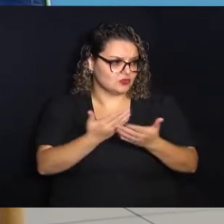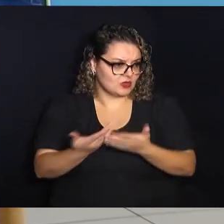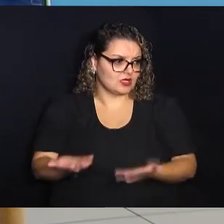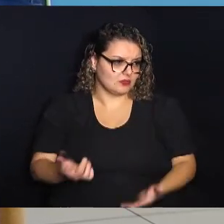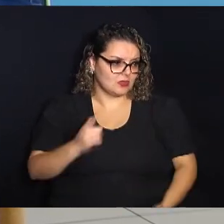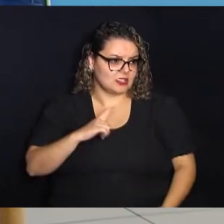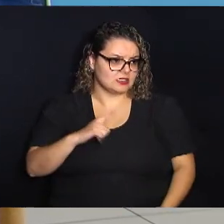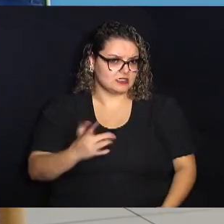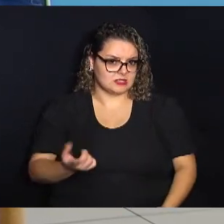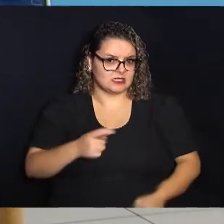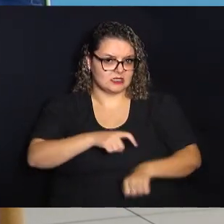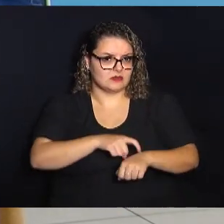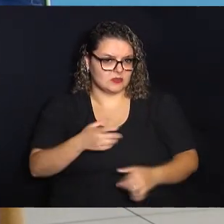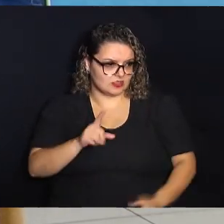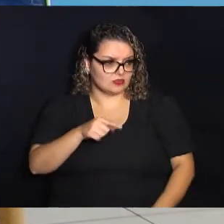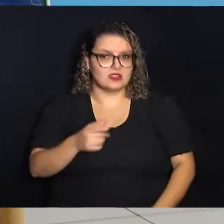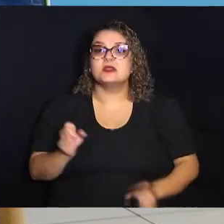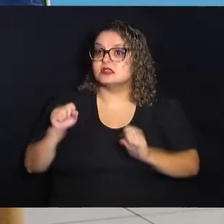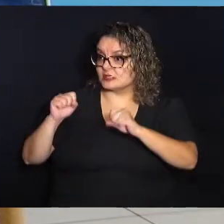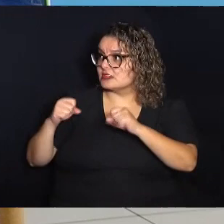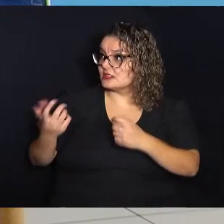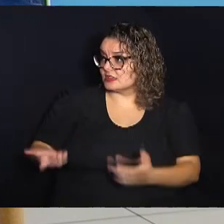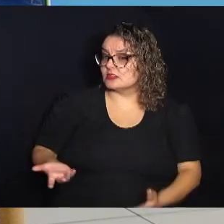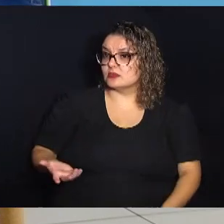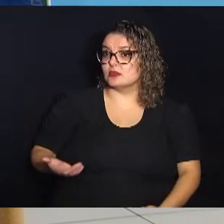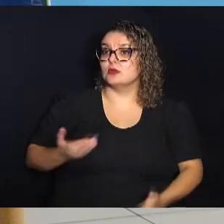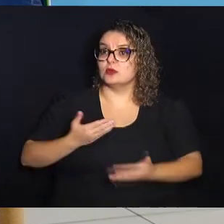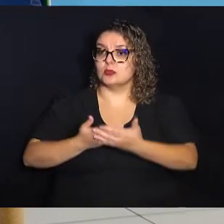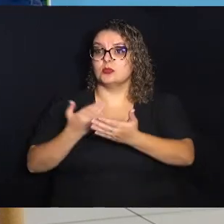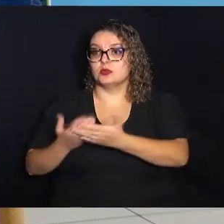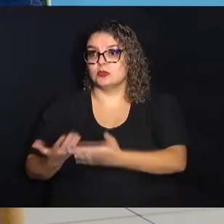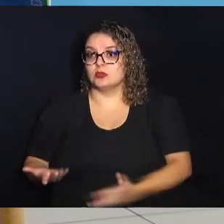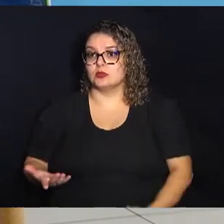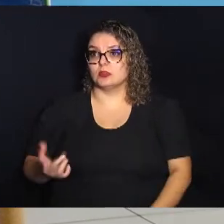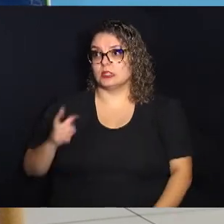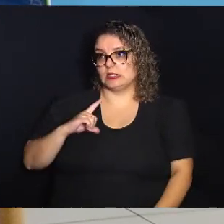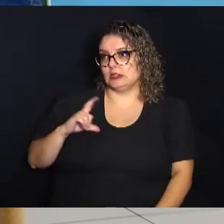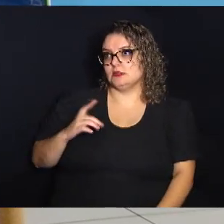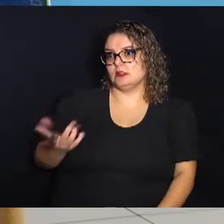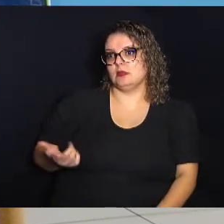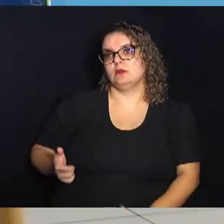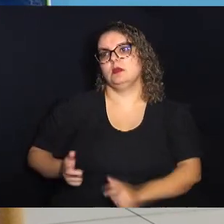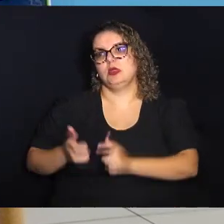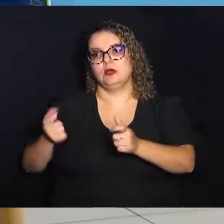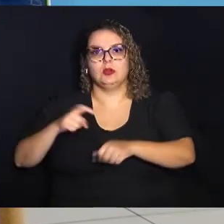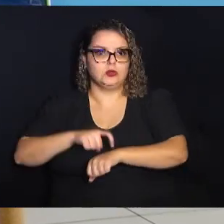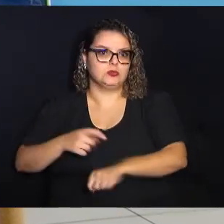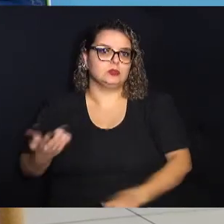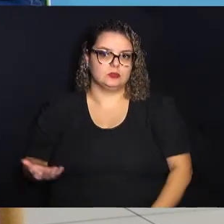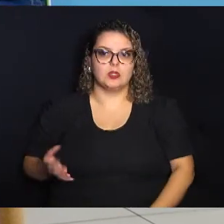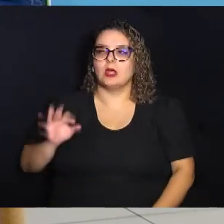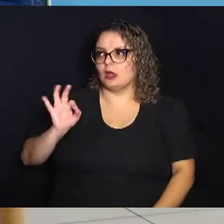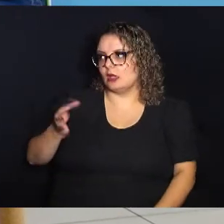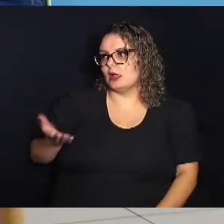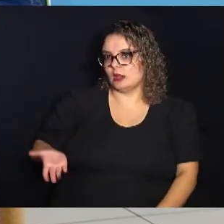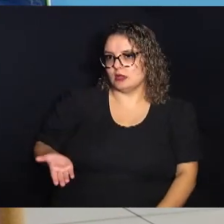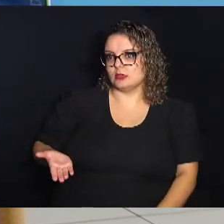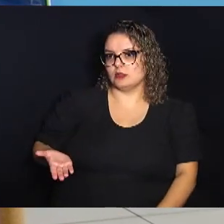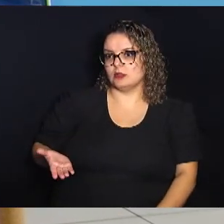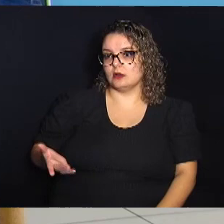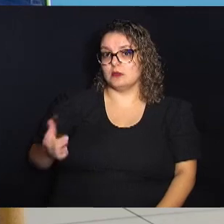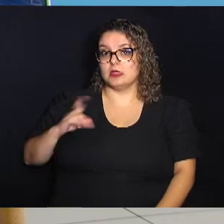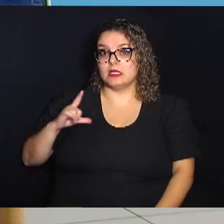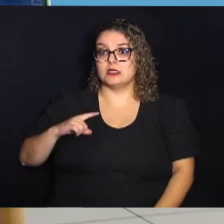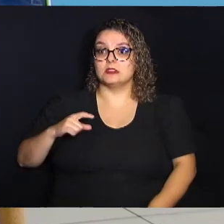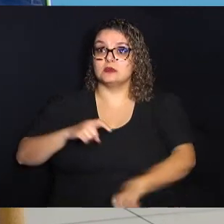estudos, mas ter esses momentos, né? Sim, o estudo vai tomar, né, a maior parte do tempo, realmente, mas